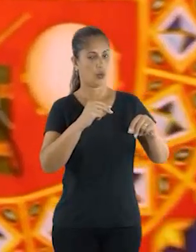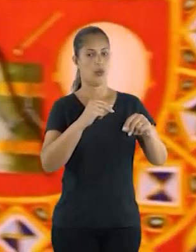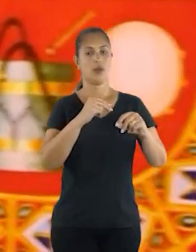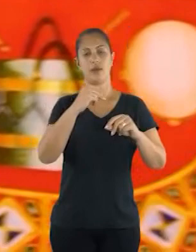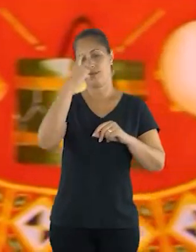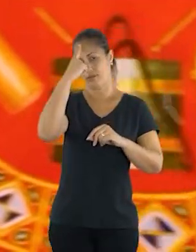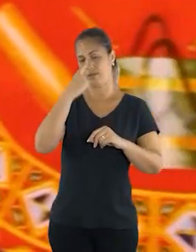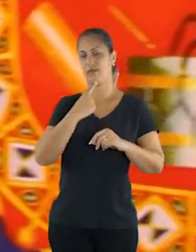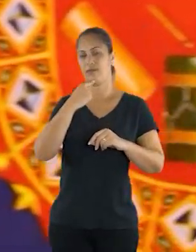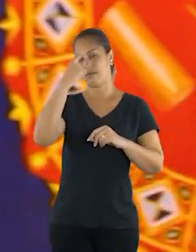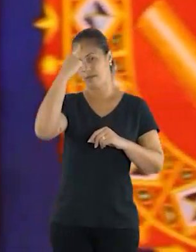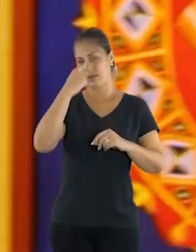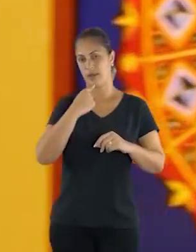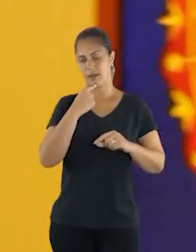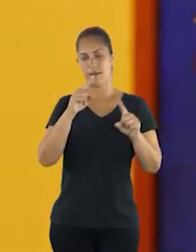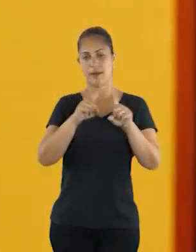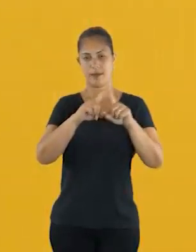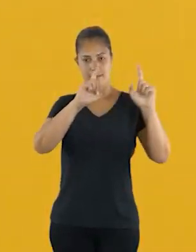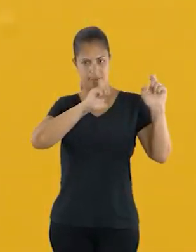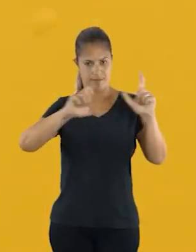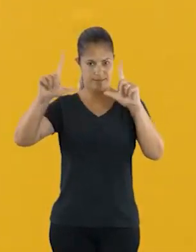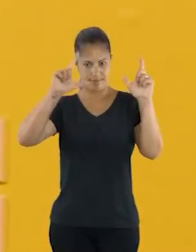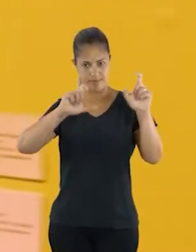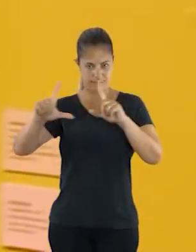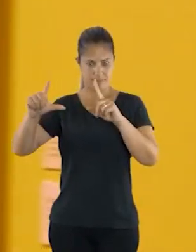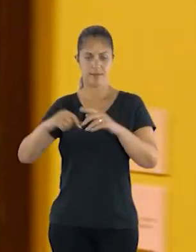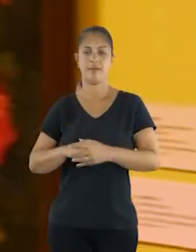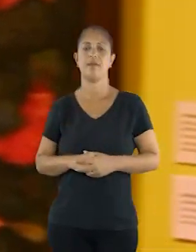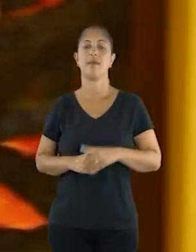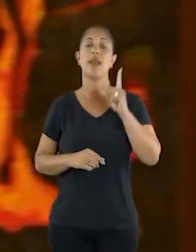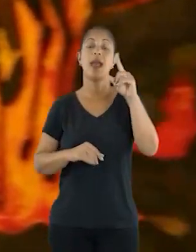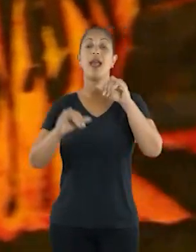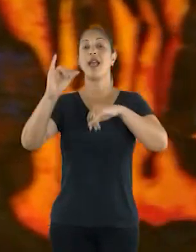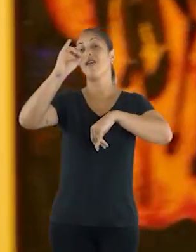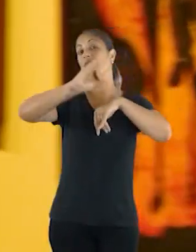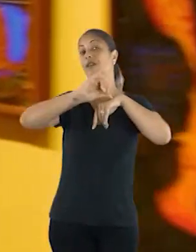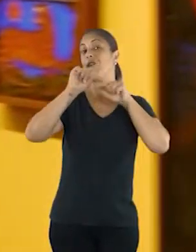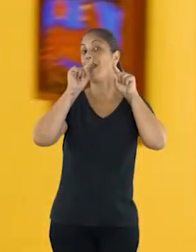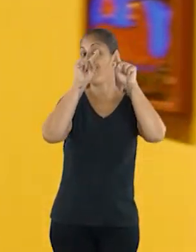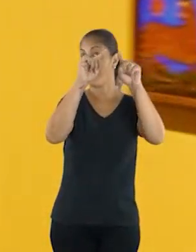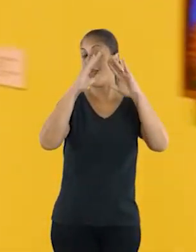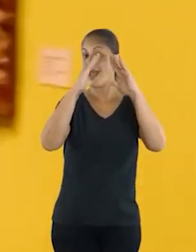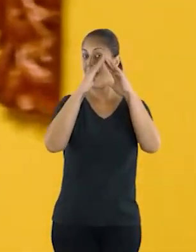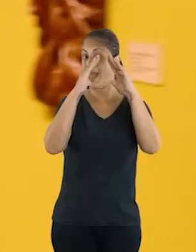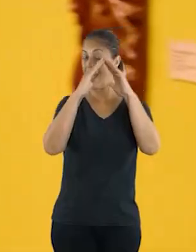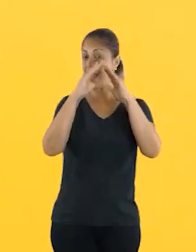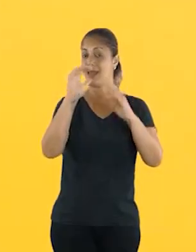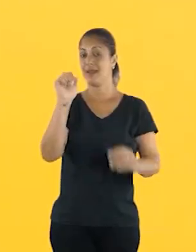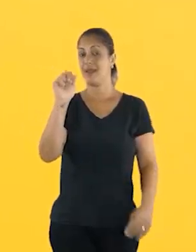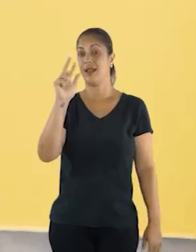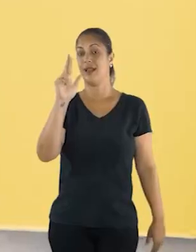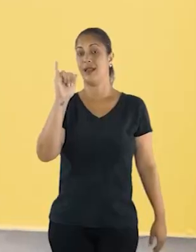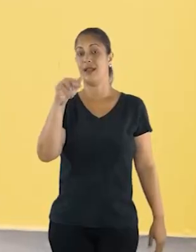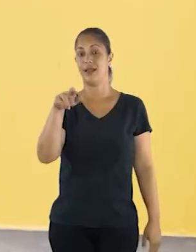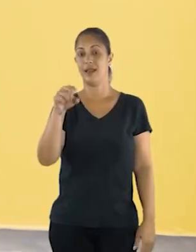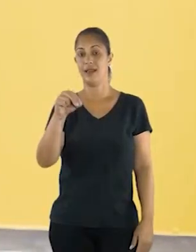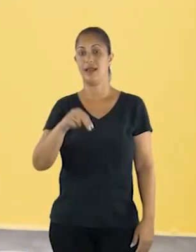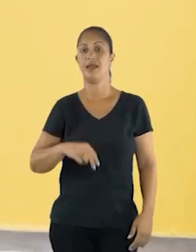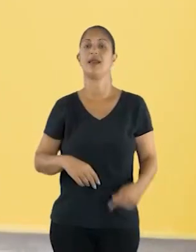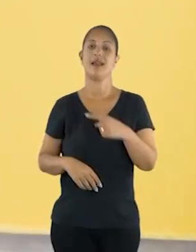Lourdes Magalhães, aquela obra da Lourdes Magalhães, ela ficava na casa do próprio Ariano, né,